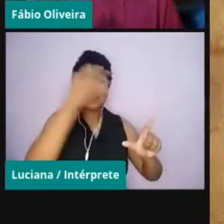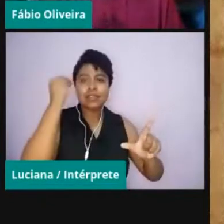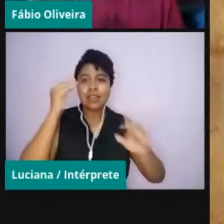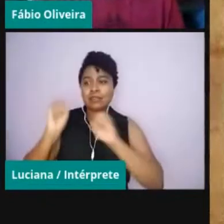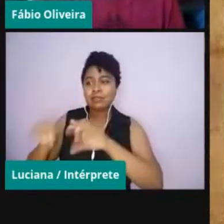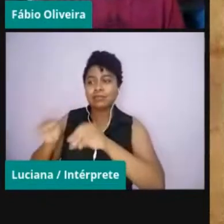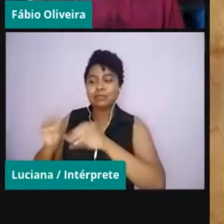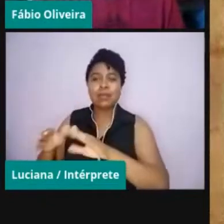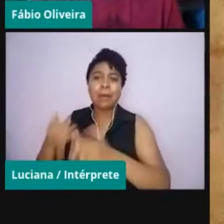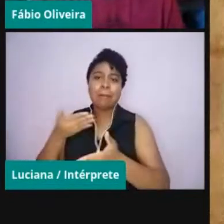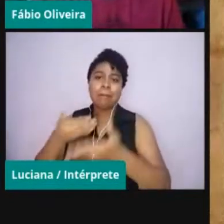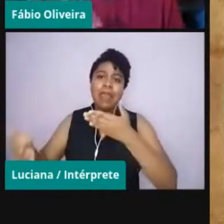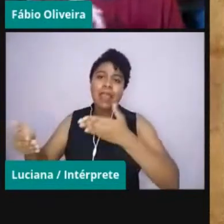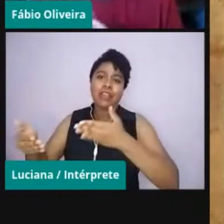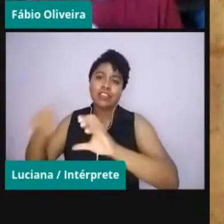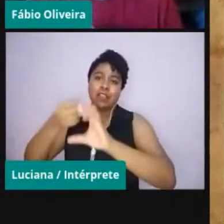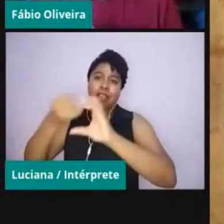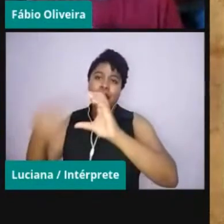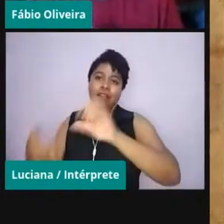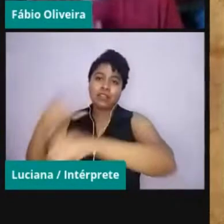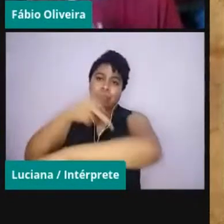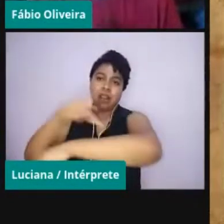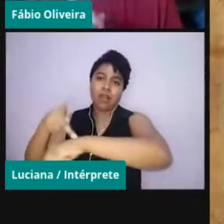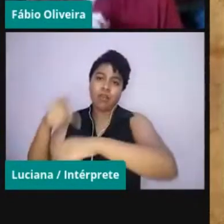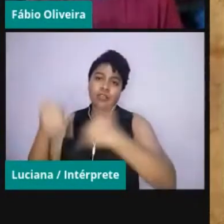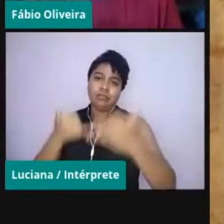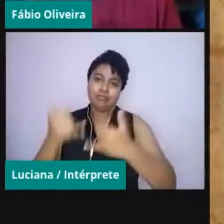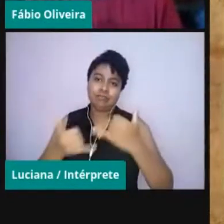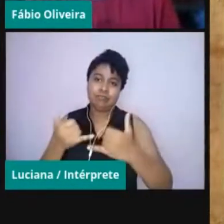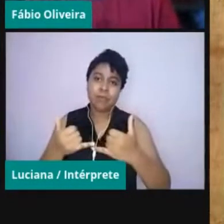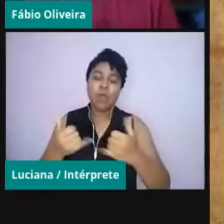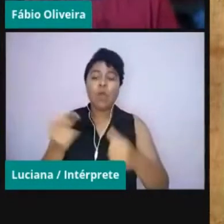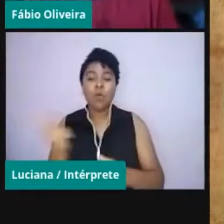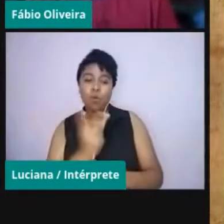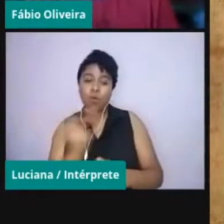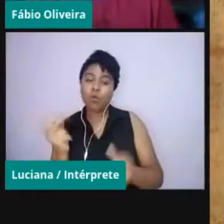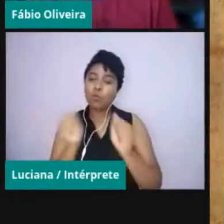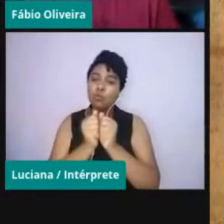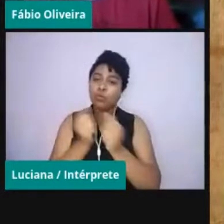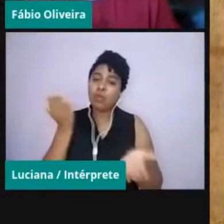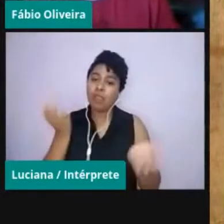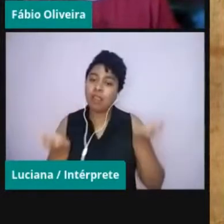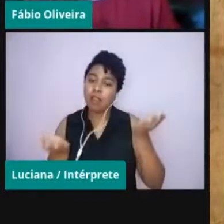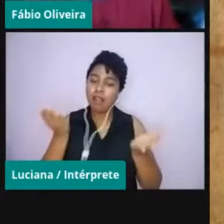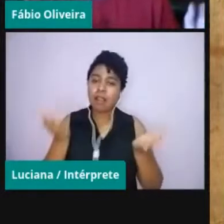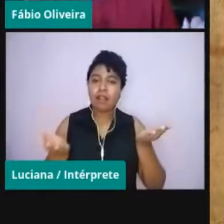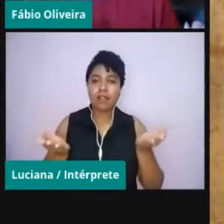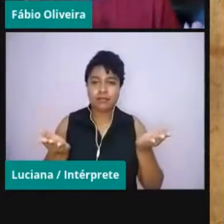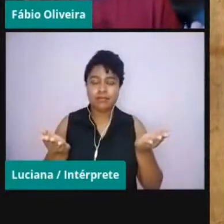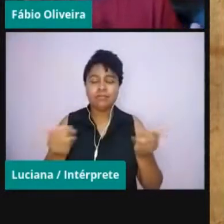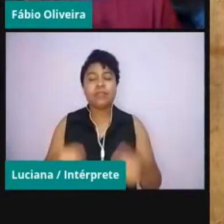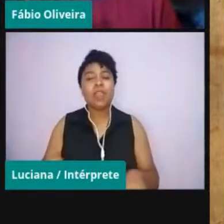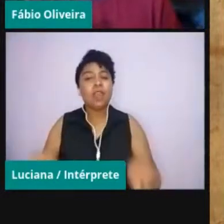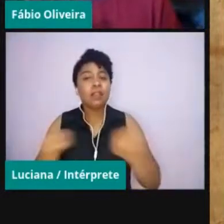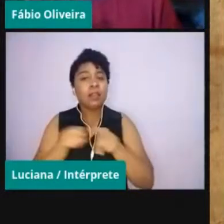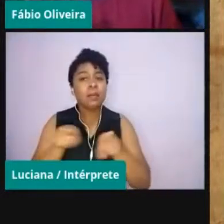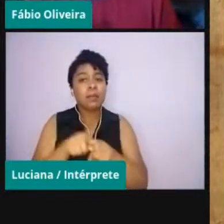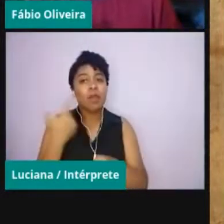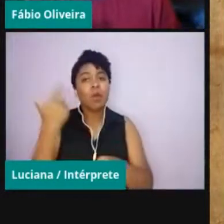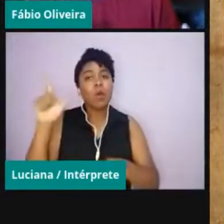pedagógica do jogo. E uma das maiores dificuldades é o tempo.